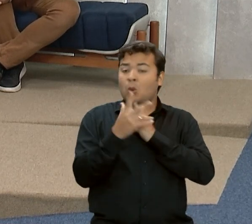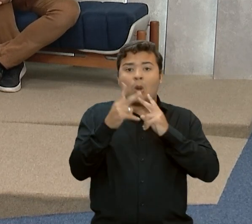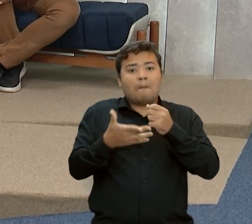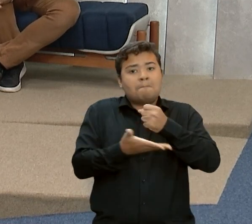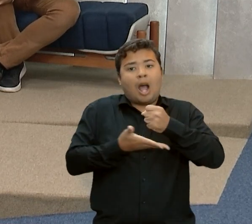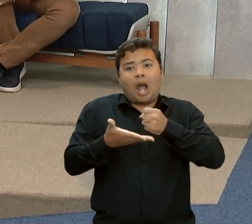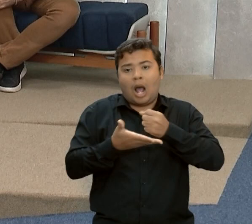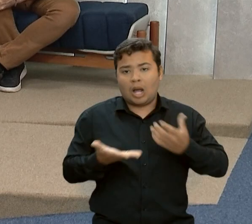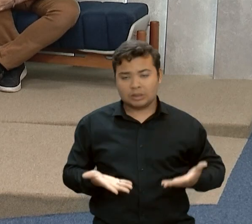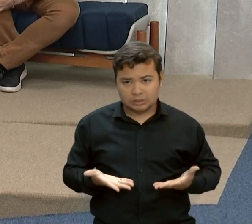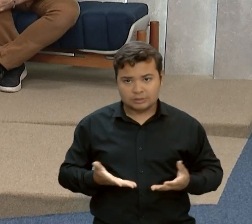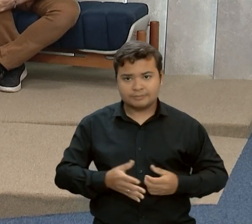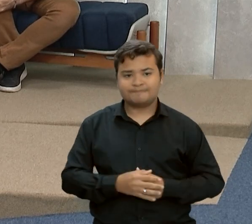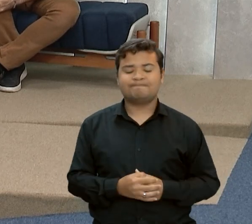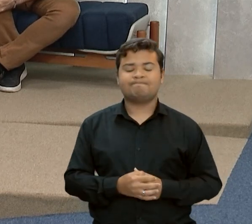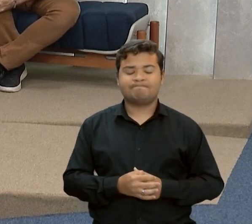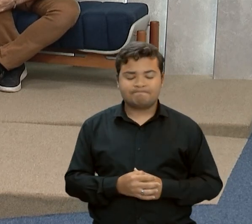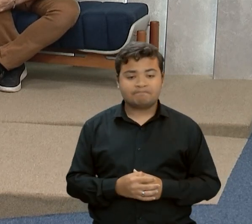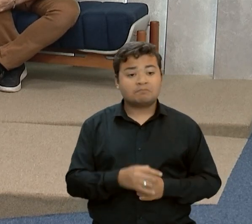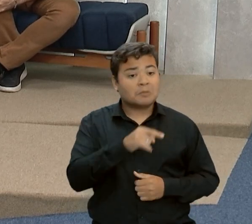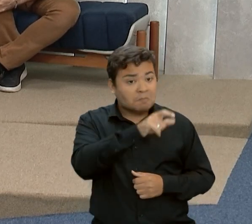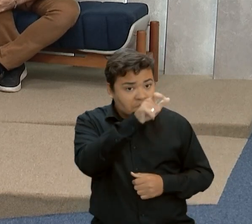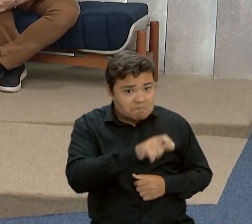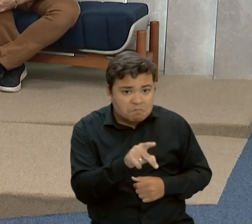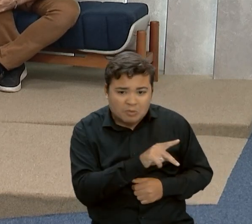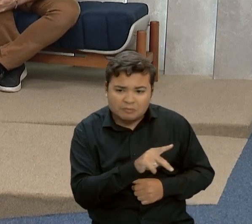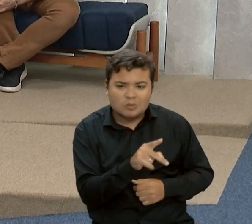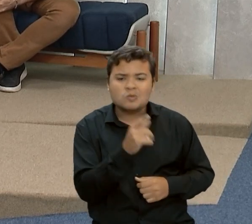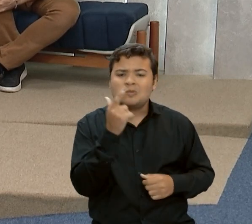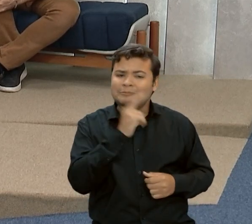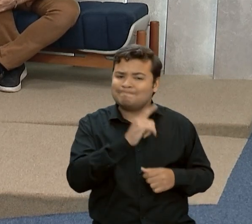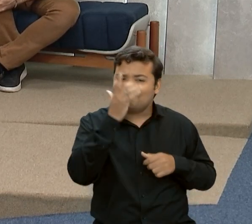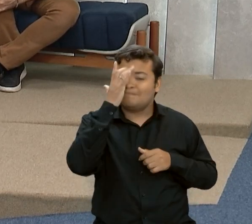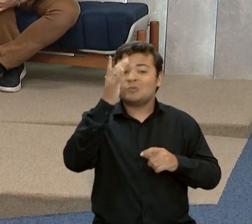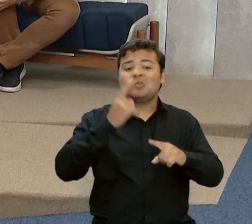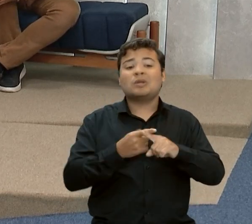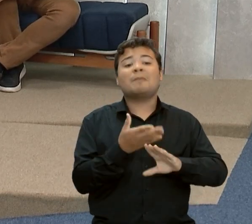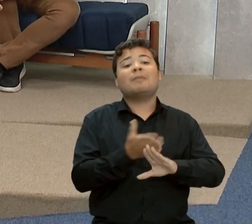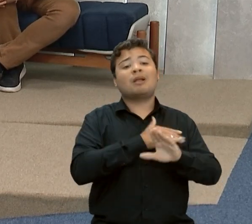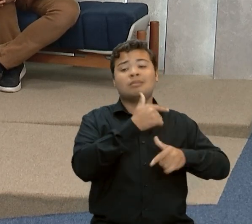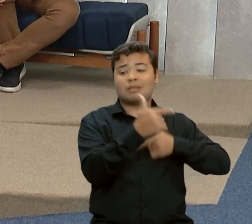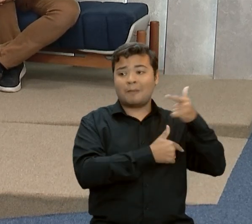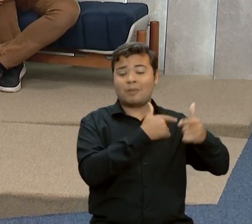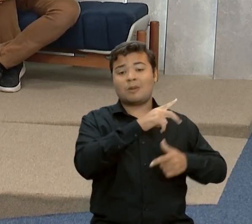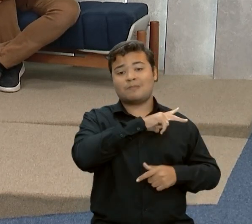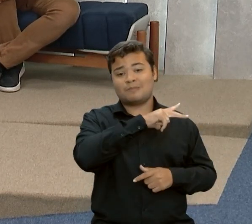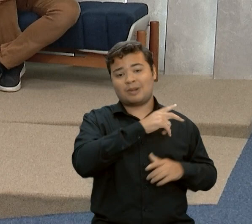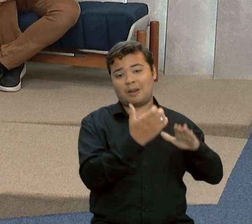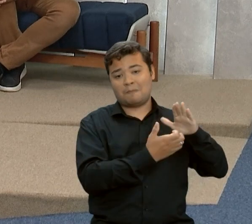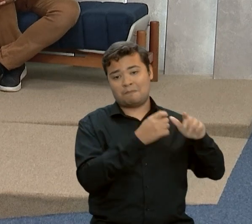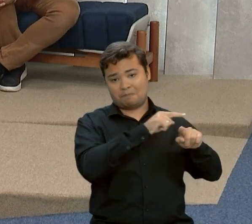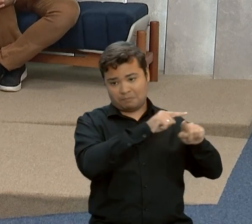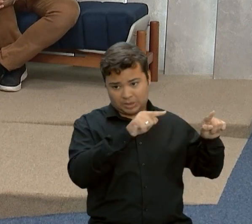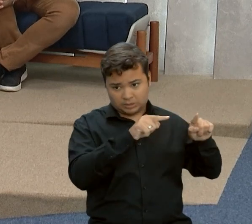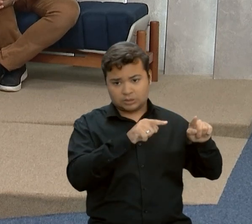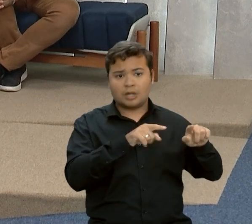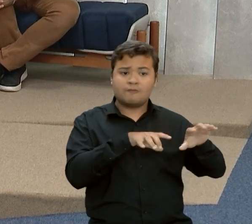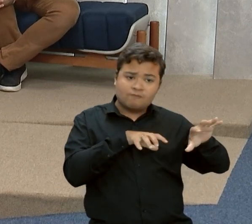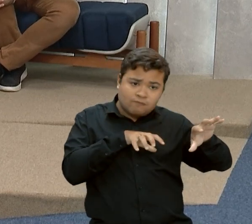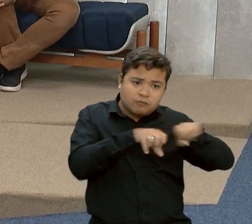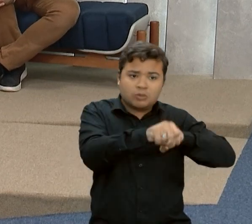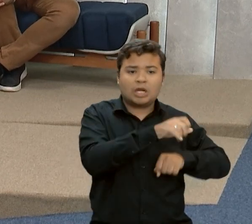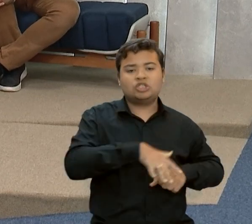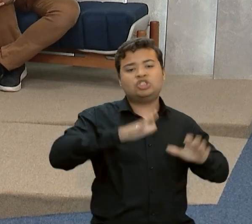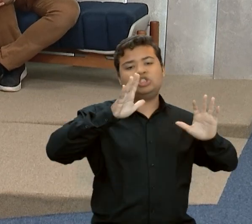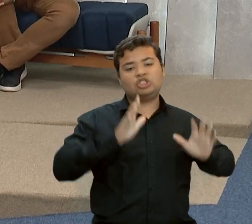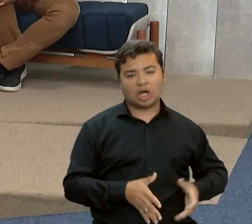essa facilidade, né, por ter trabalhado na iniciativa privada, né? E aí ele tinha realmente essa formação, né? Então eu